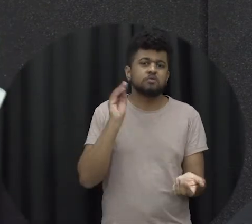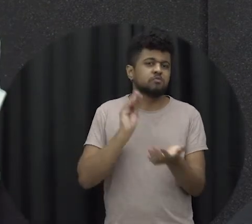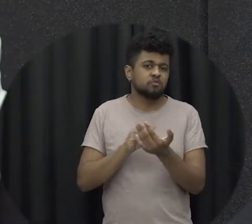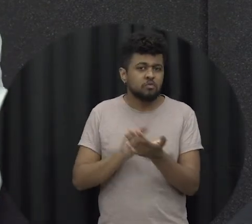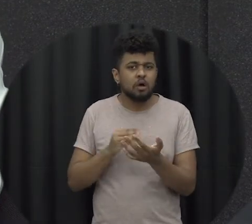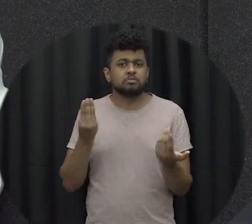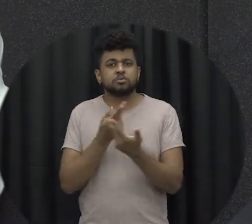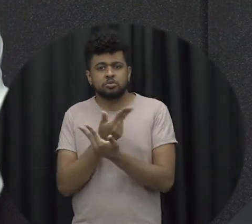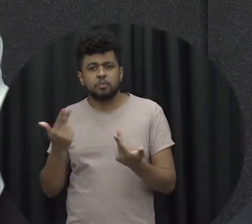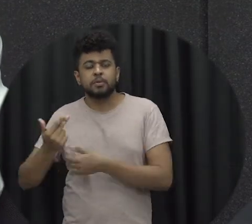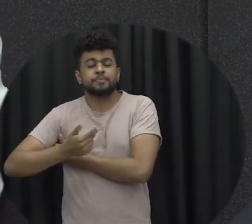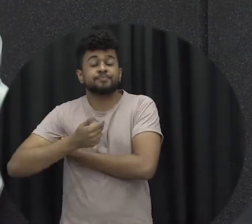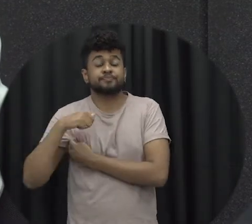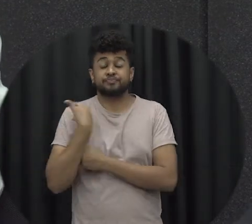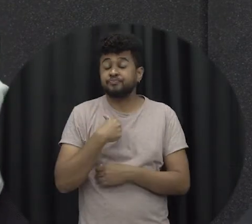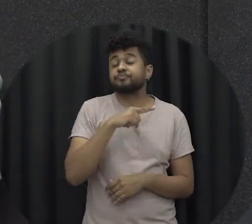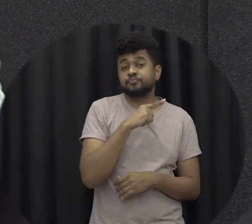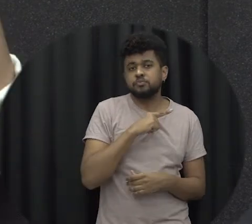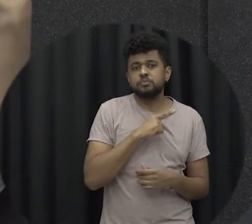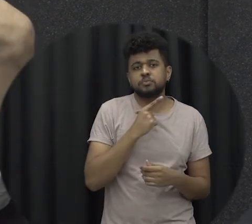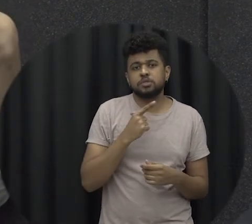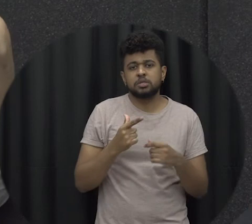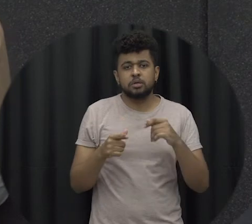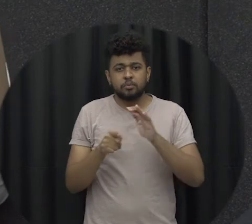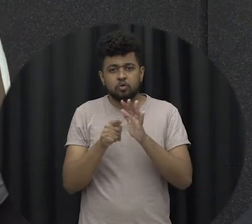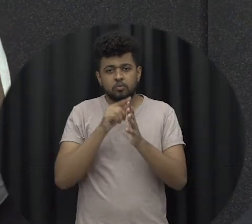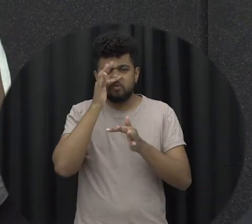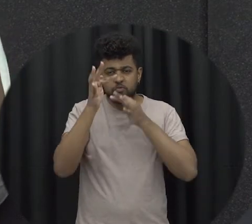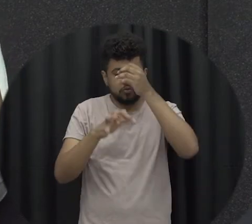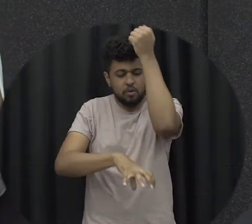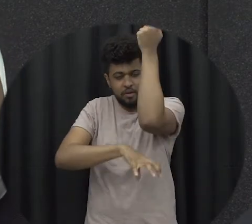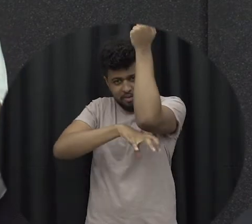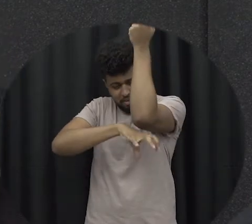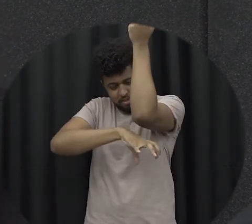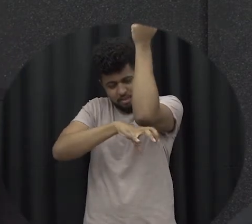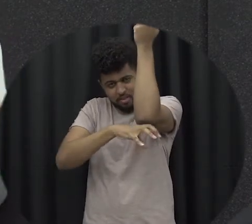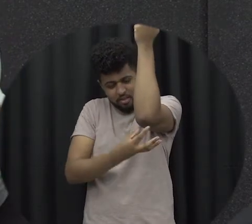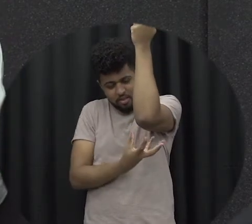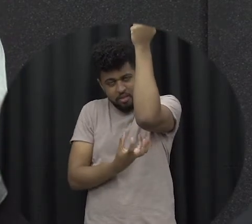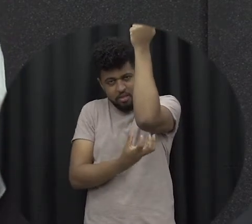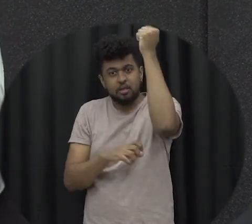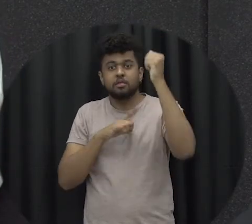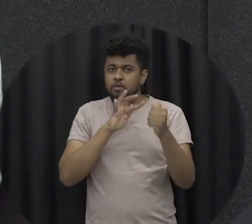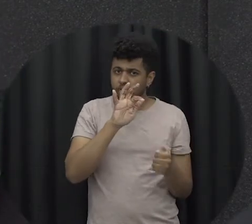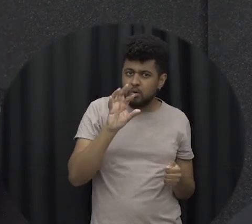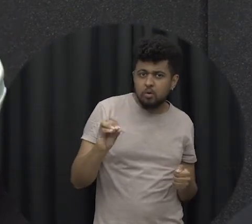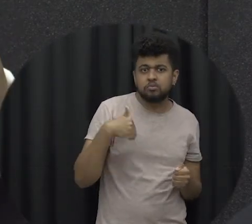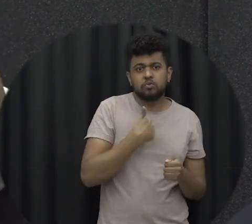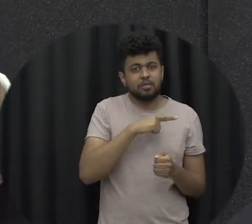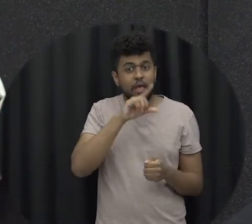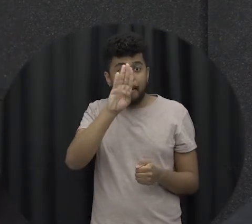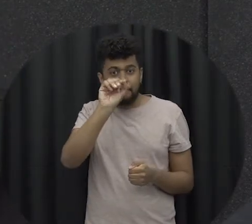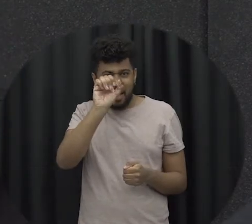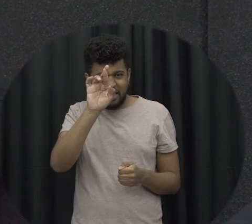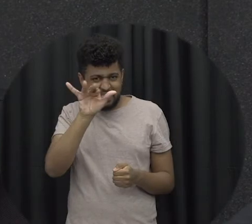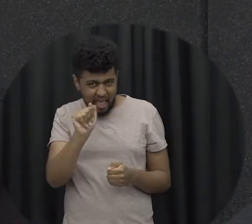nutricional, geralmente. Então, a gente tem, na raiz da planta, né, a gente chama de rizosfera, aquela raiz. A gente tem